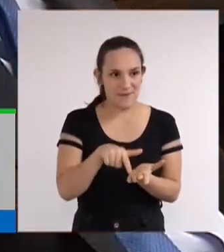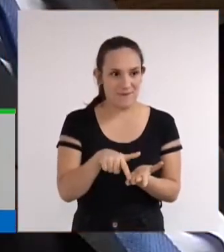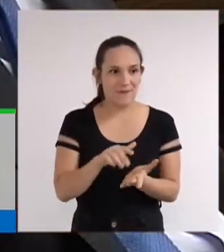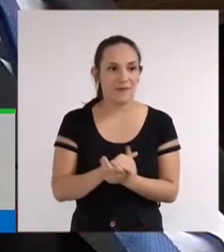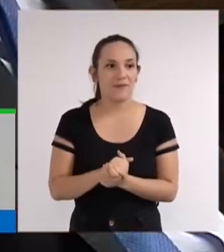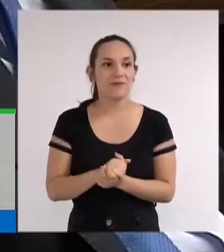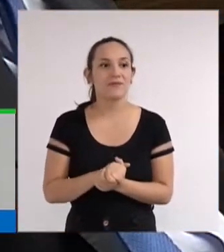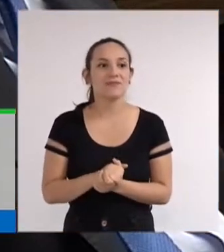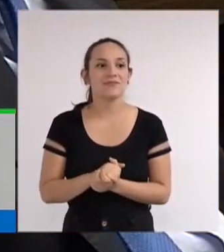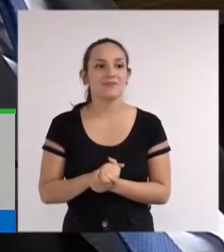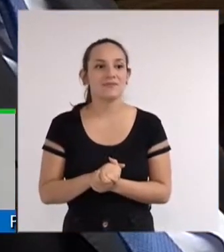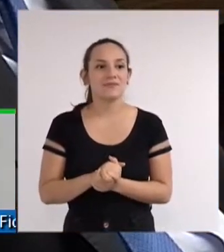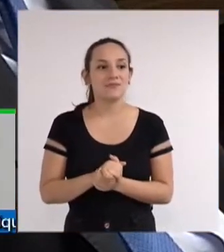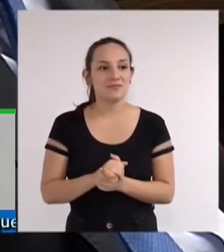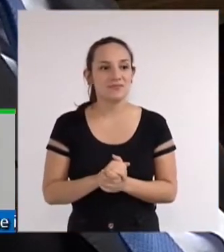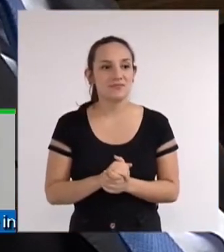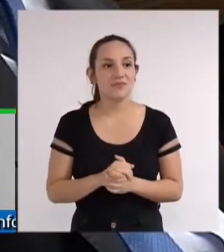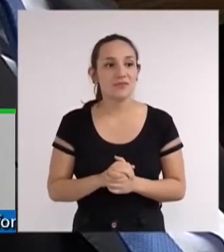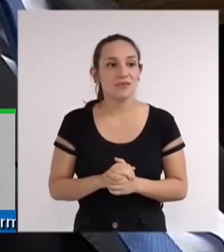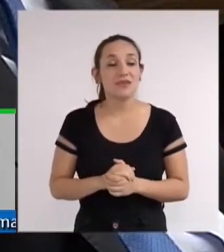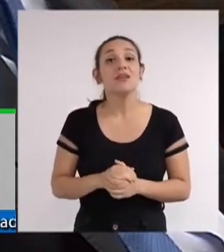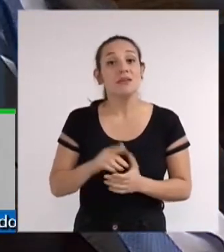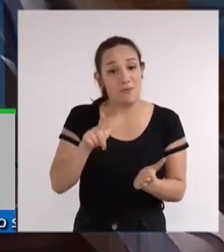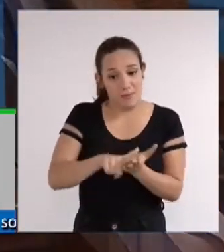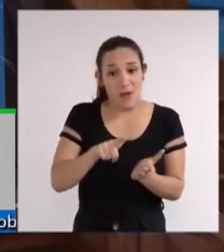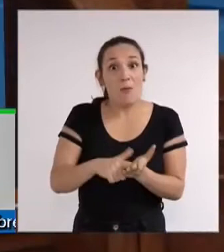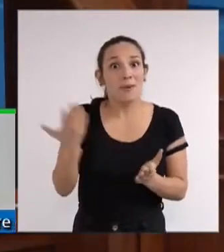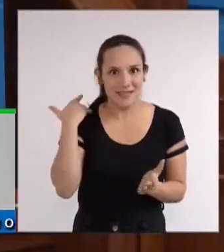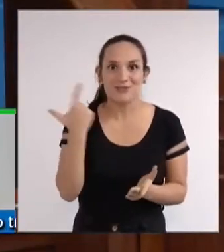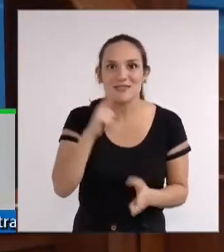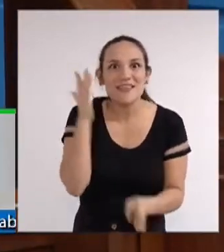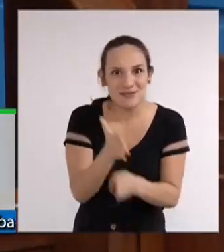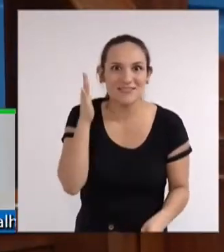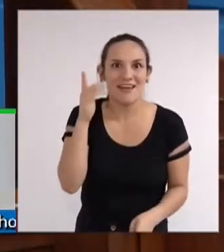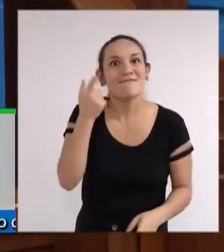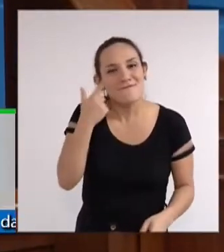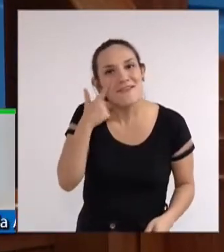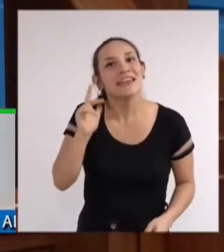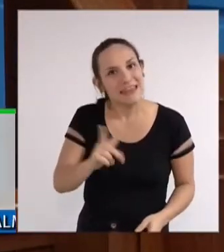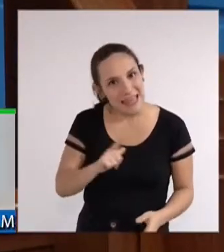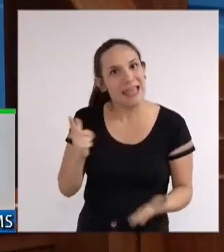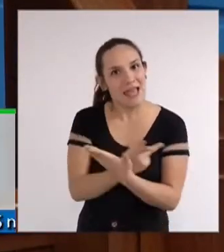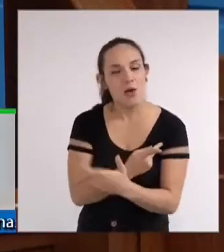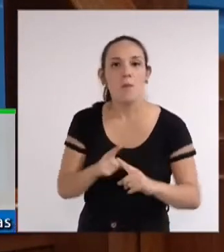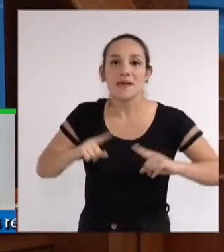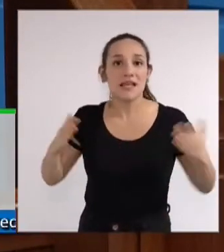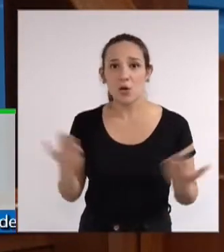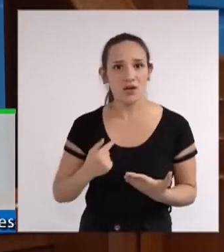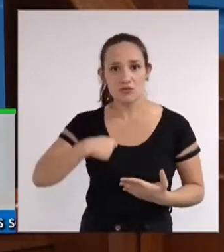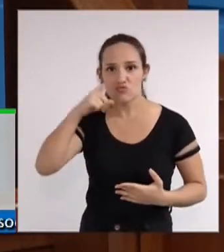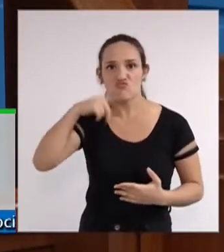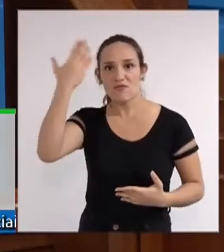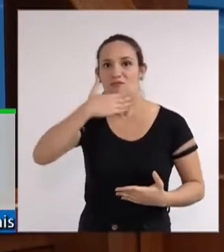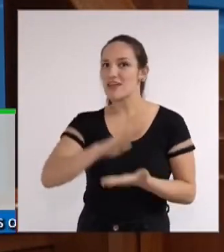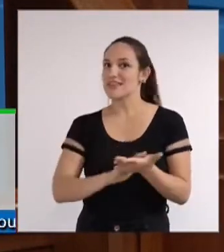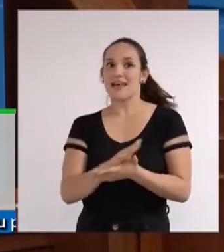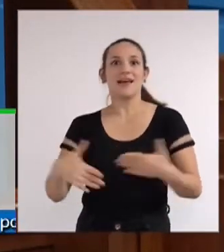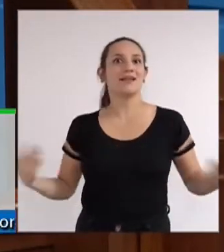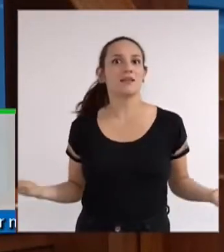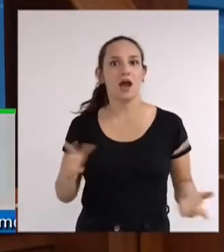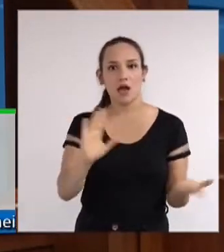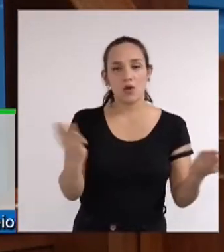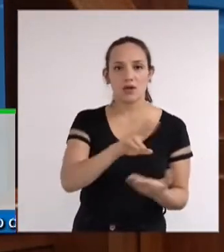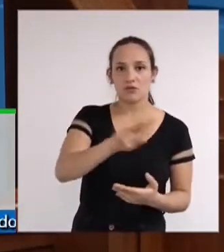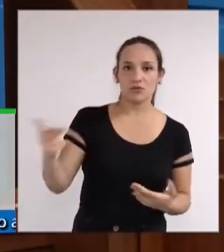fraudes fossem localizadas. O raciocínio é inverso. Entendam isso? É inverso. É inverso. Não é que